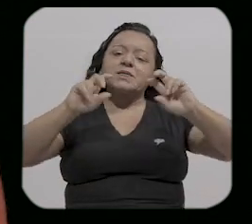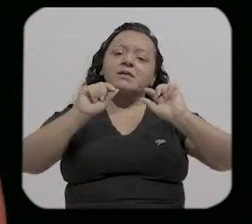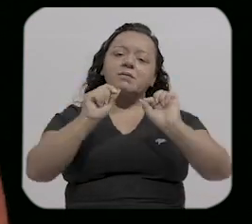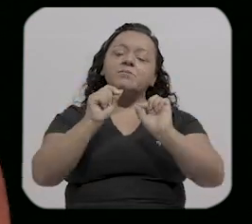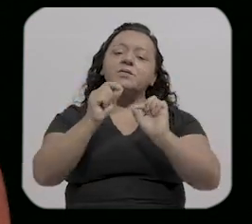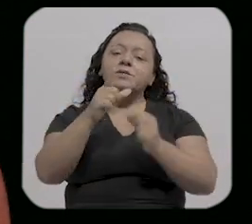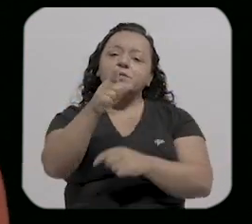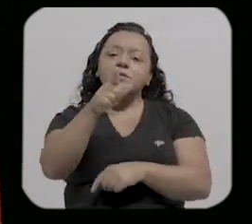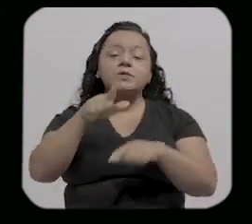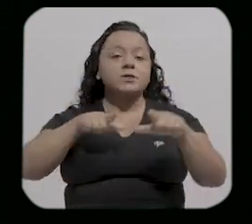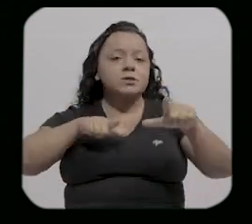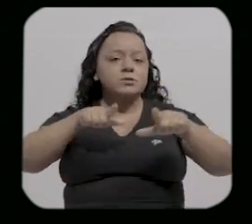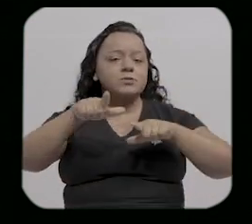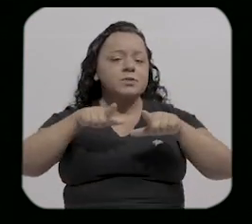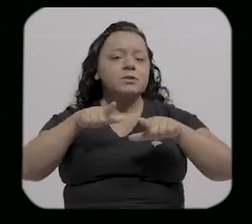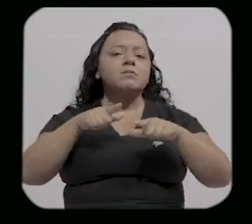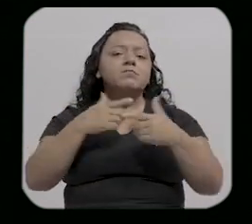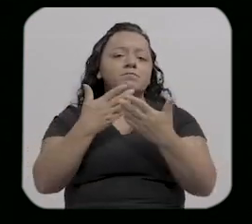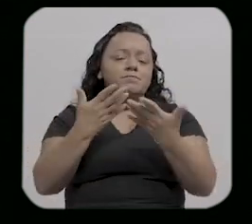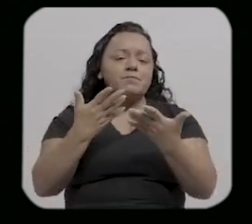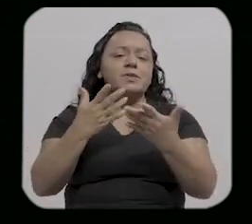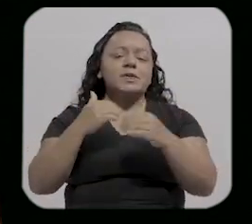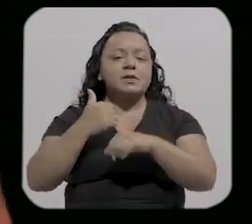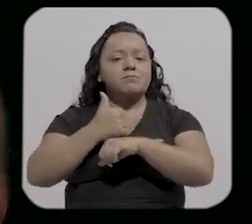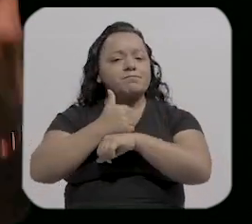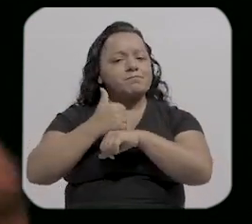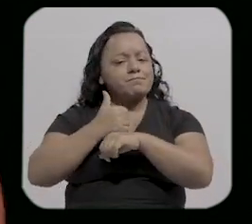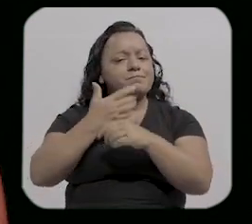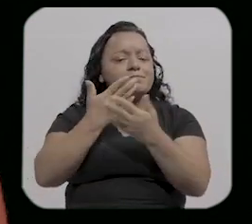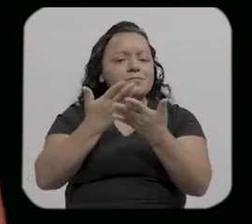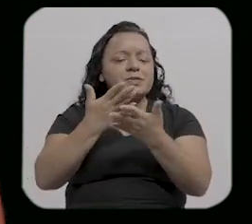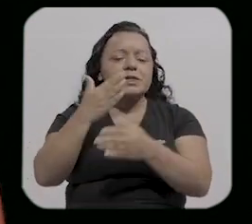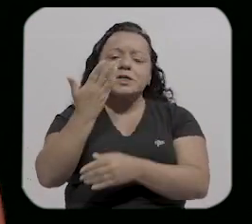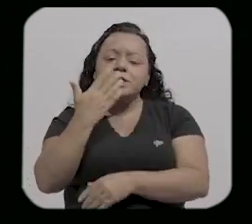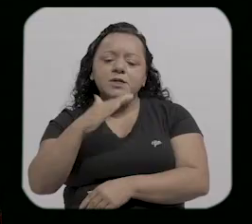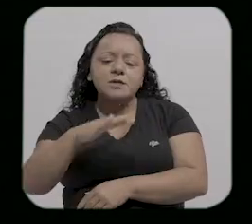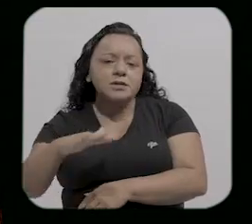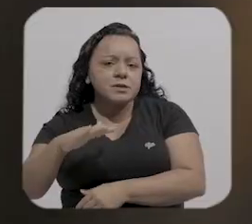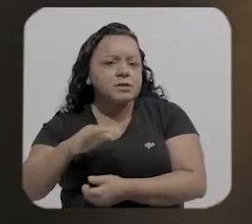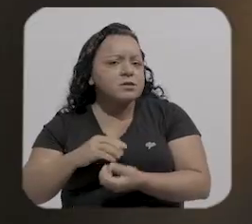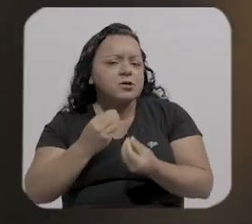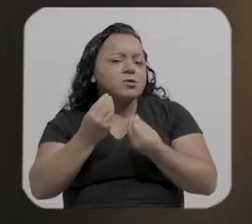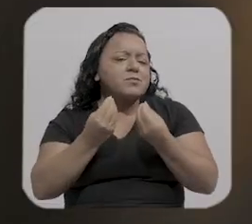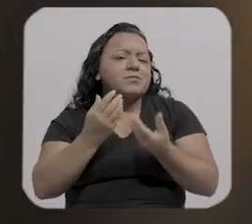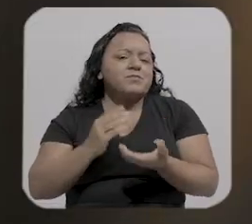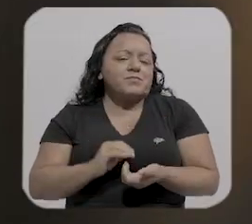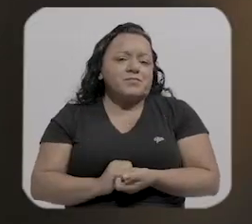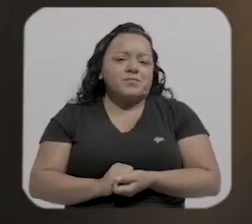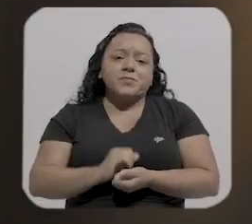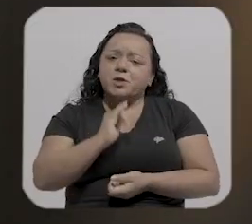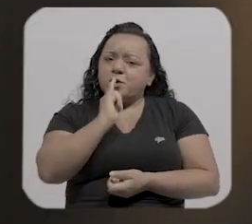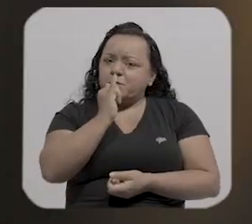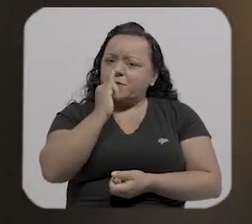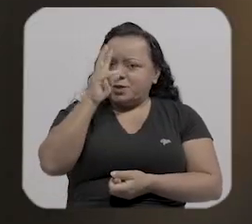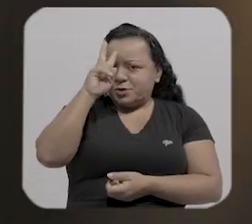percebe essa sua vocação para contar histórias? Ainda criança? Como que é? Olha,